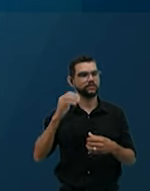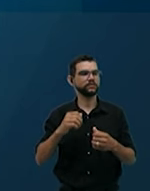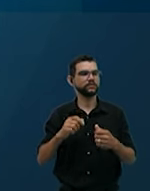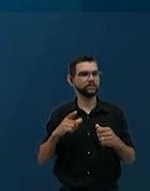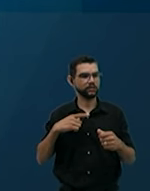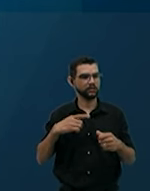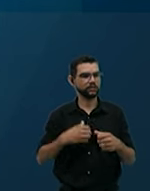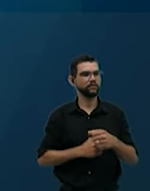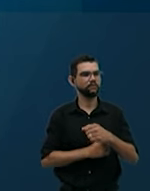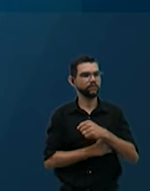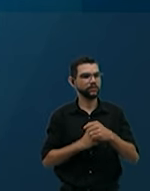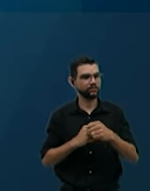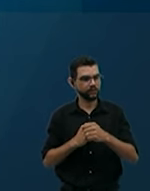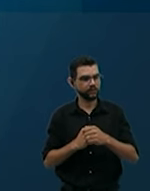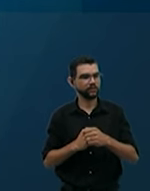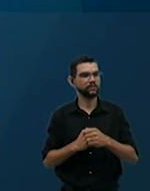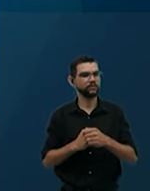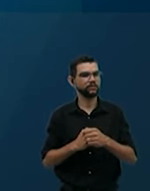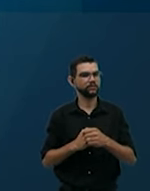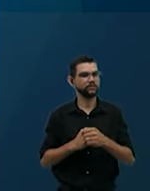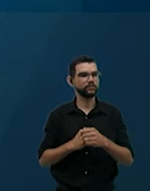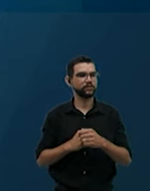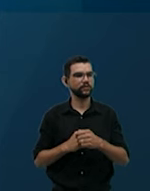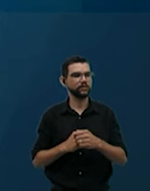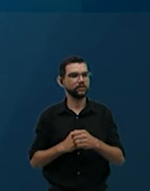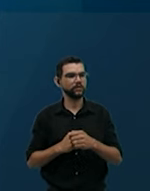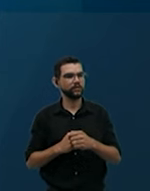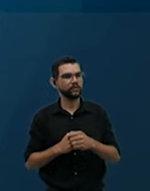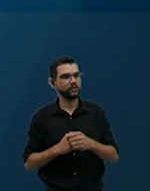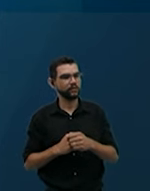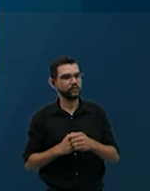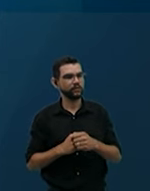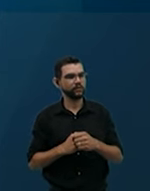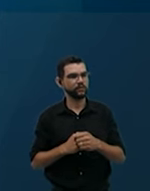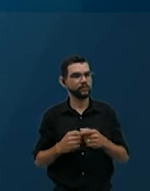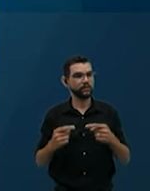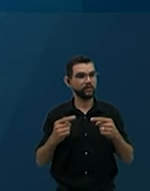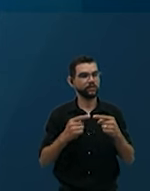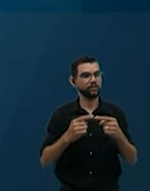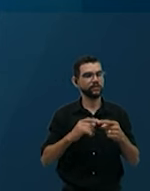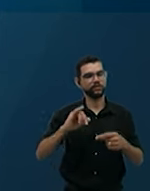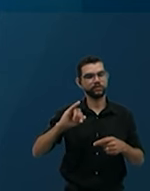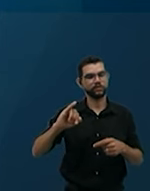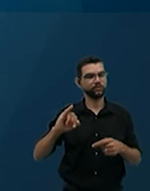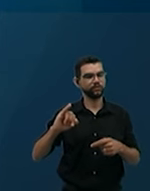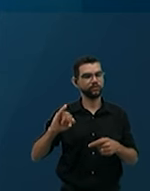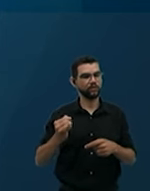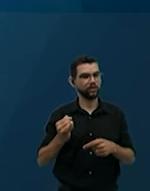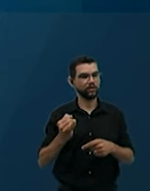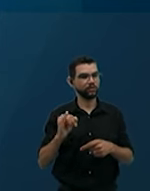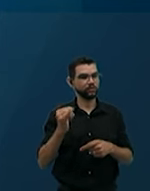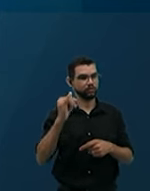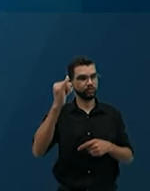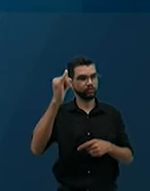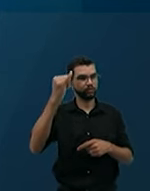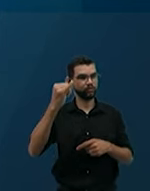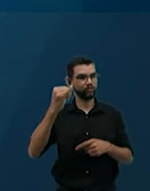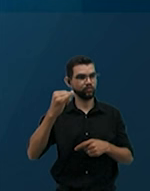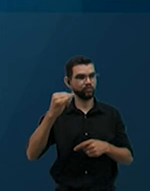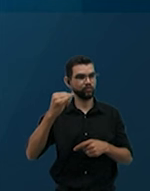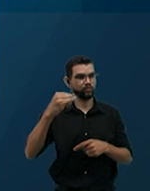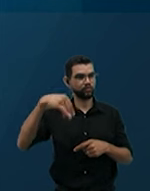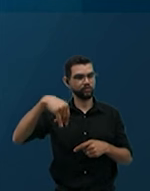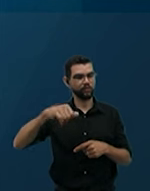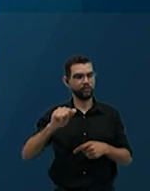termo inicial dos juros moratórios sejam a partir do evento danoso, exatamente como manda o